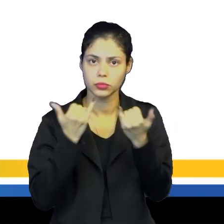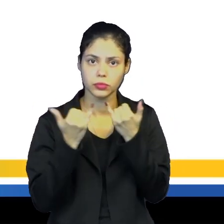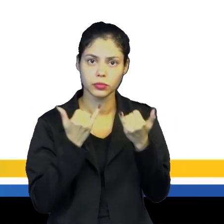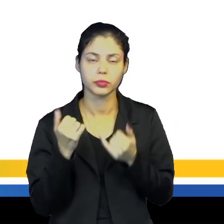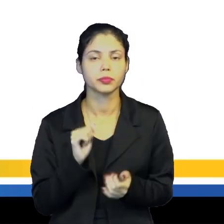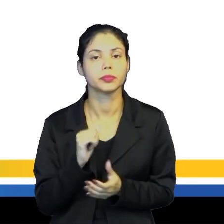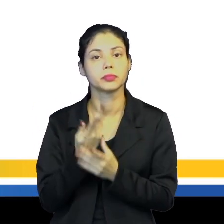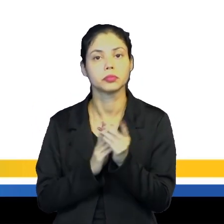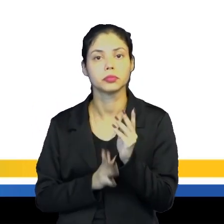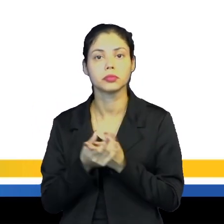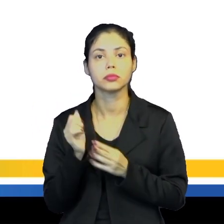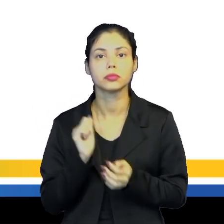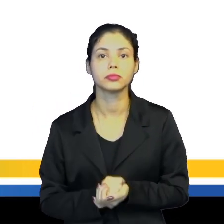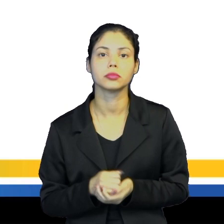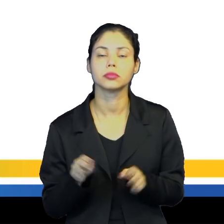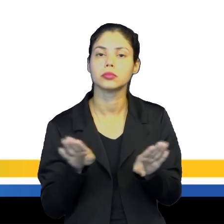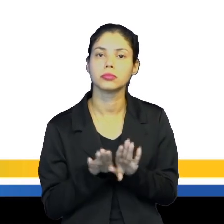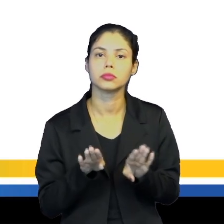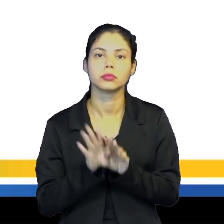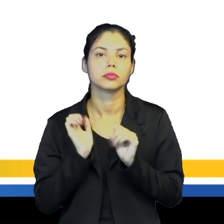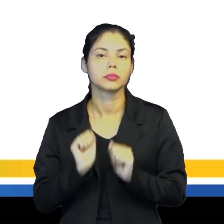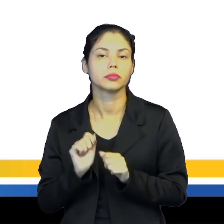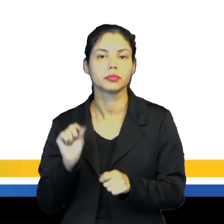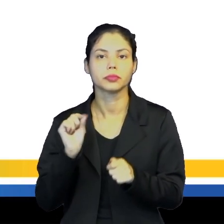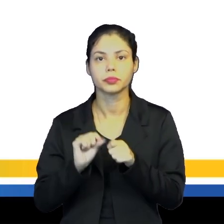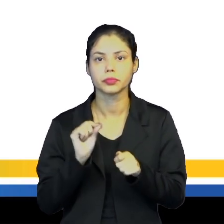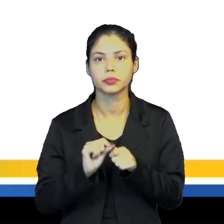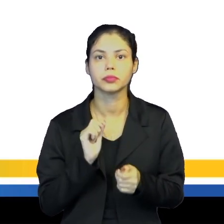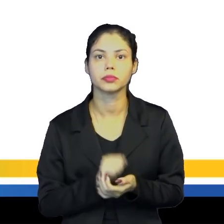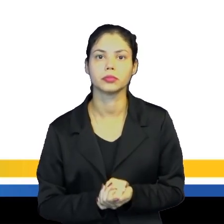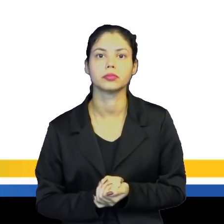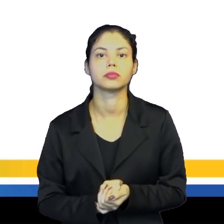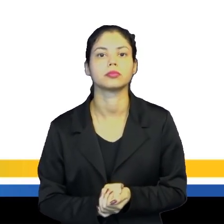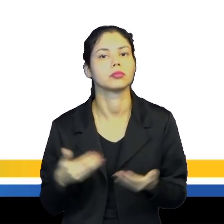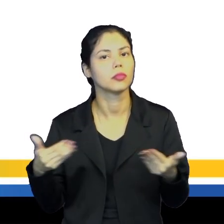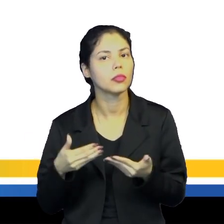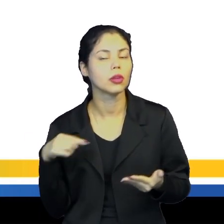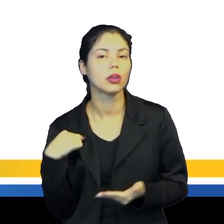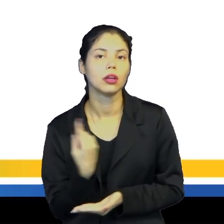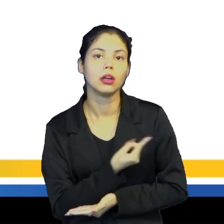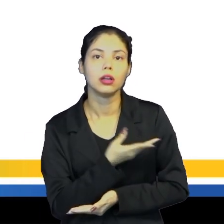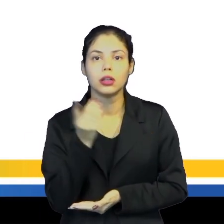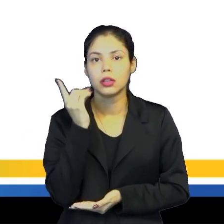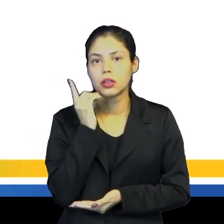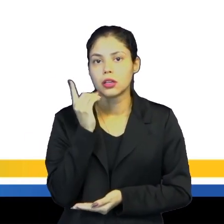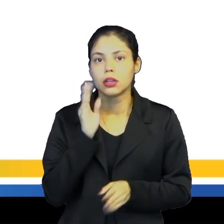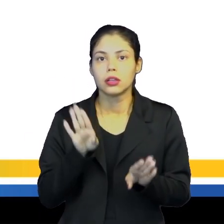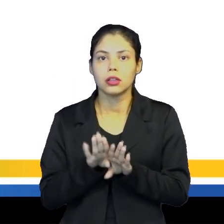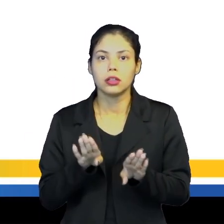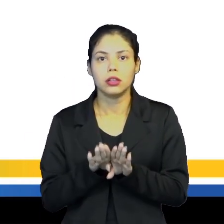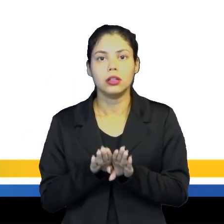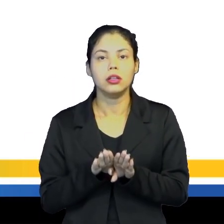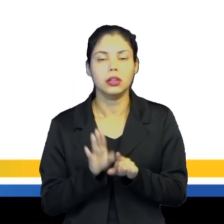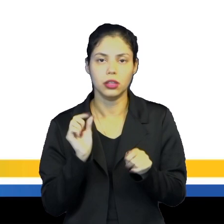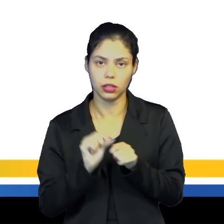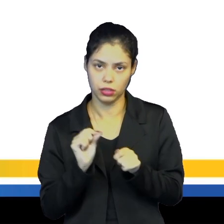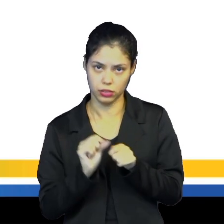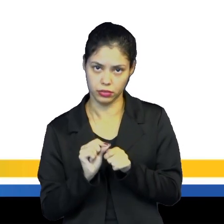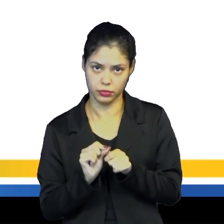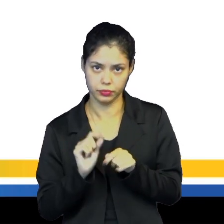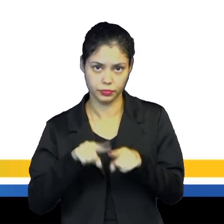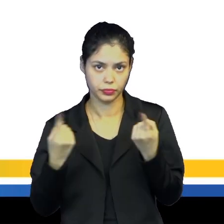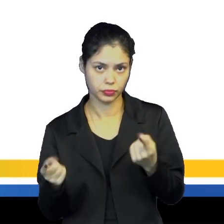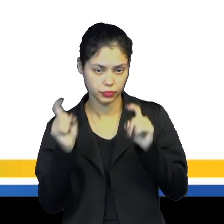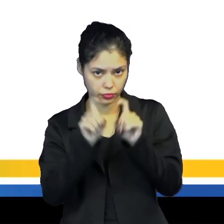mas manualmente também pode ser feito. Hoje em dia pouco se fazem tabelas manualmente, é mais